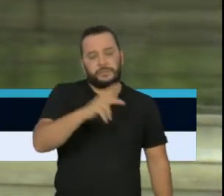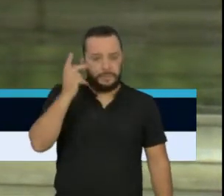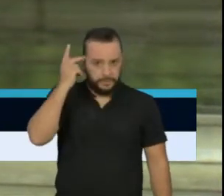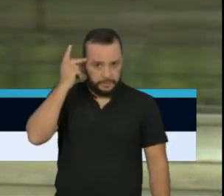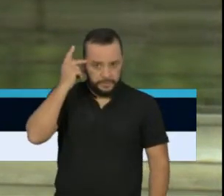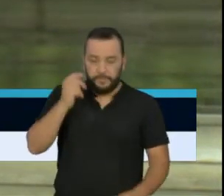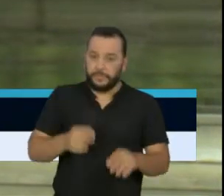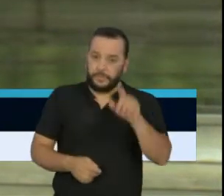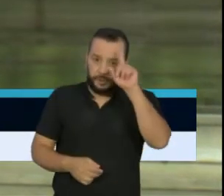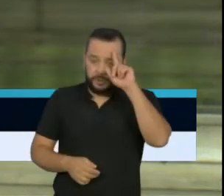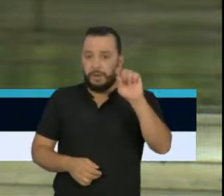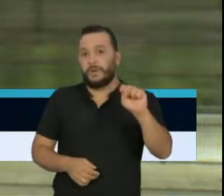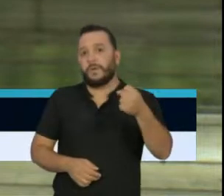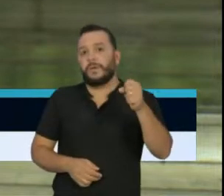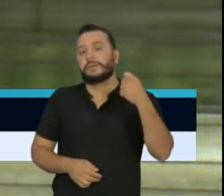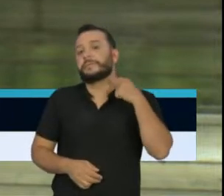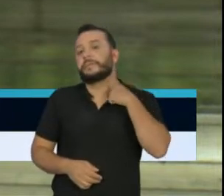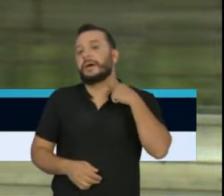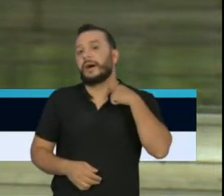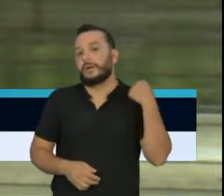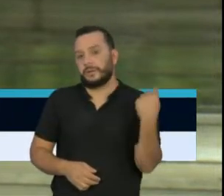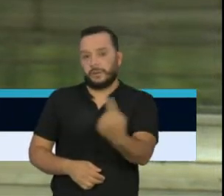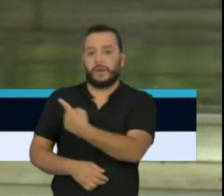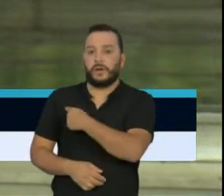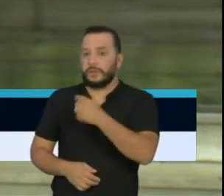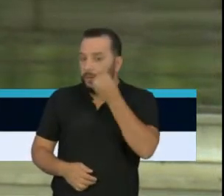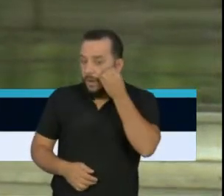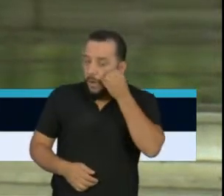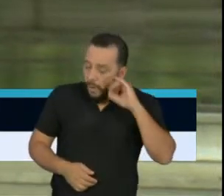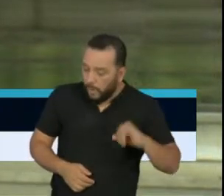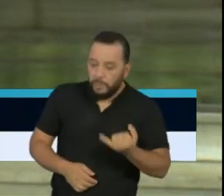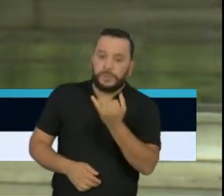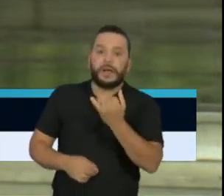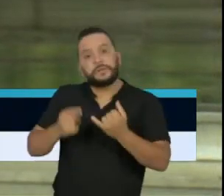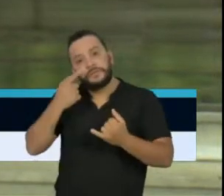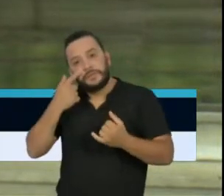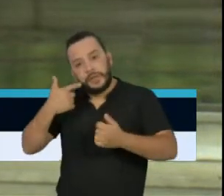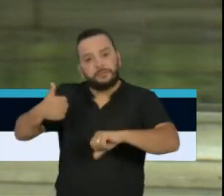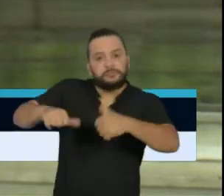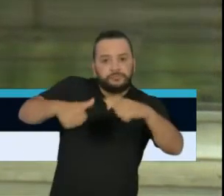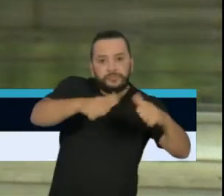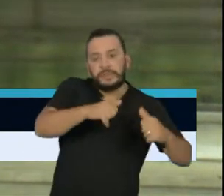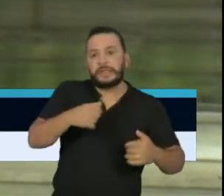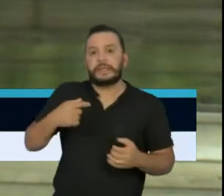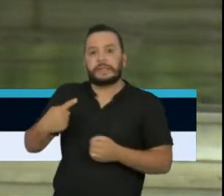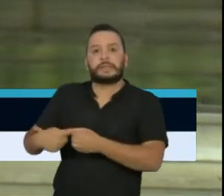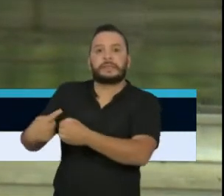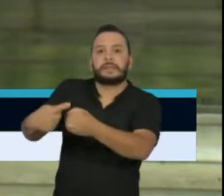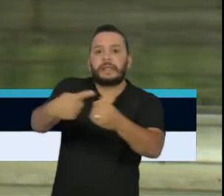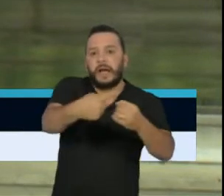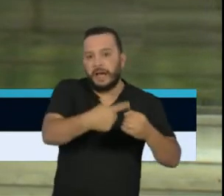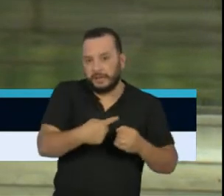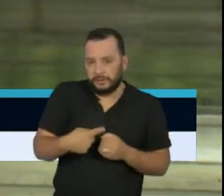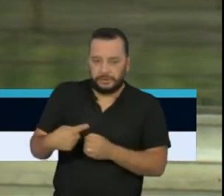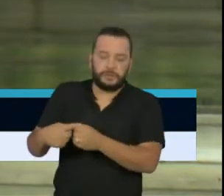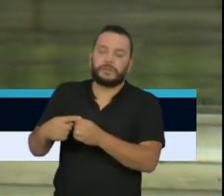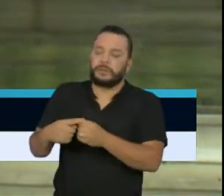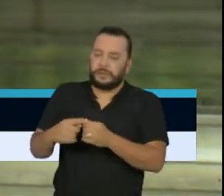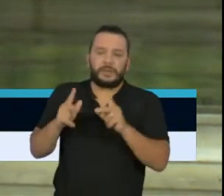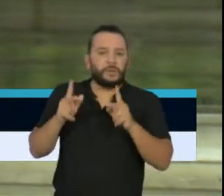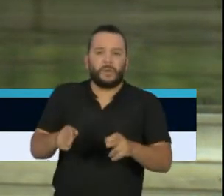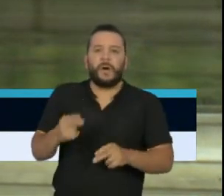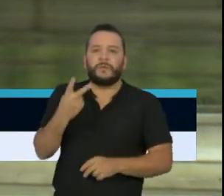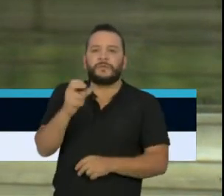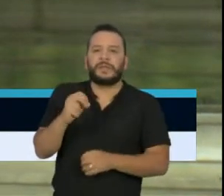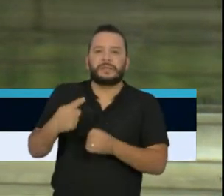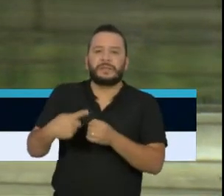dia 8 de maio, teremos a oportunidade de avaliar, principalmente cidades como as 20, que nós aqui hoje, Bruno